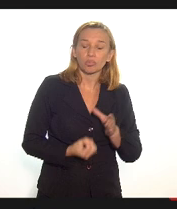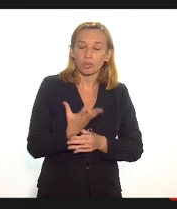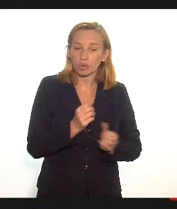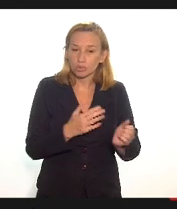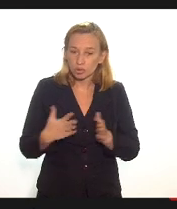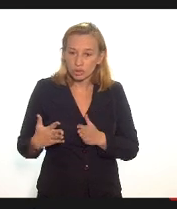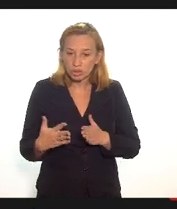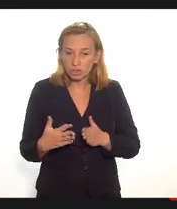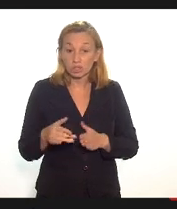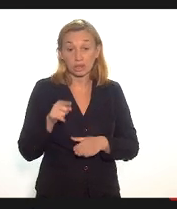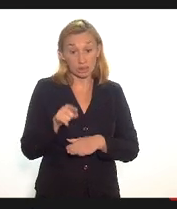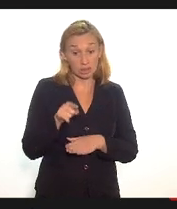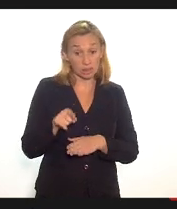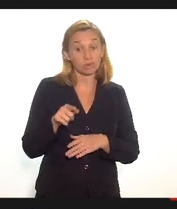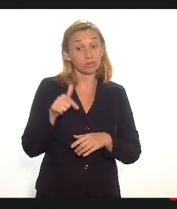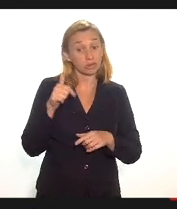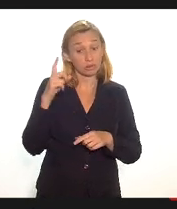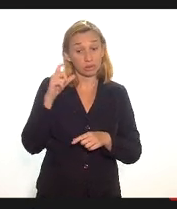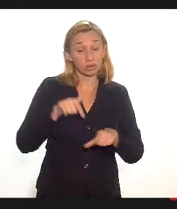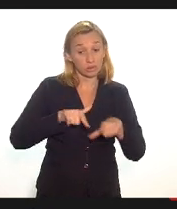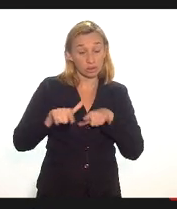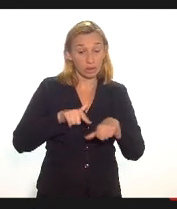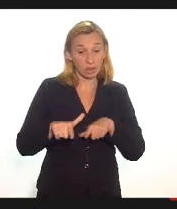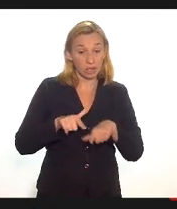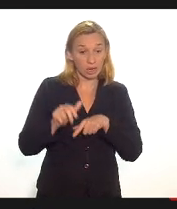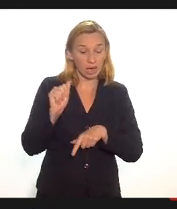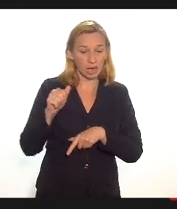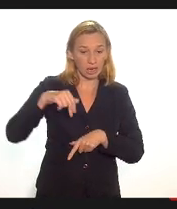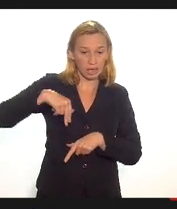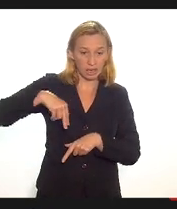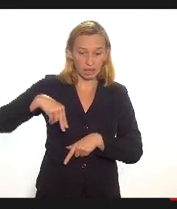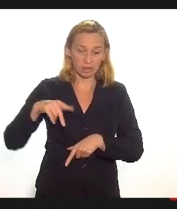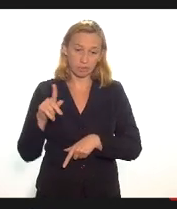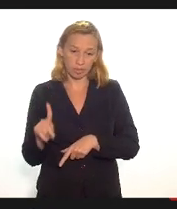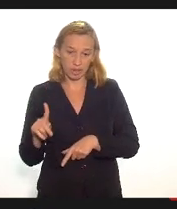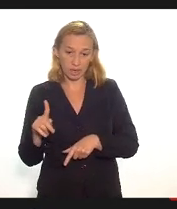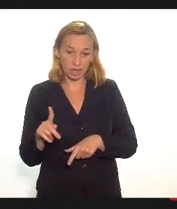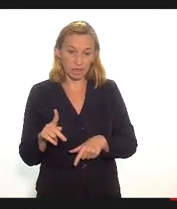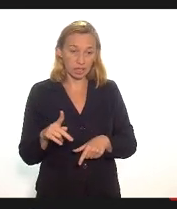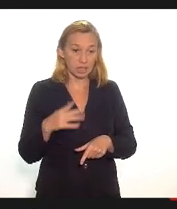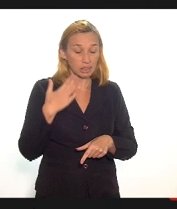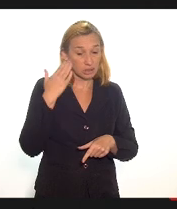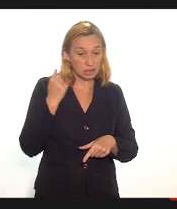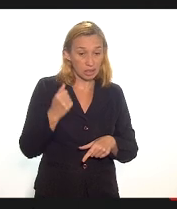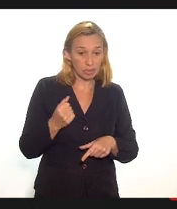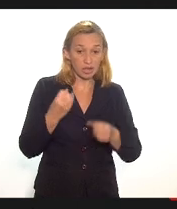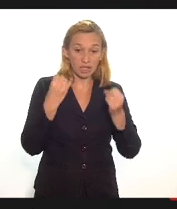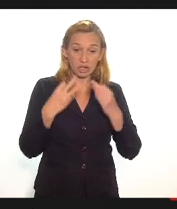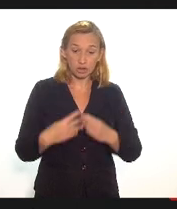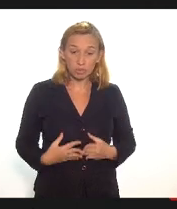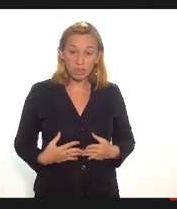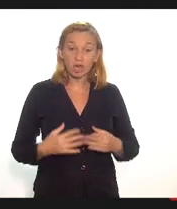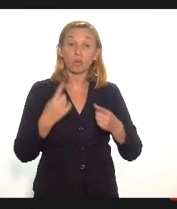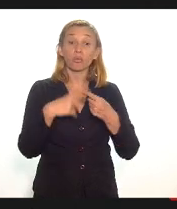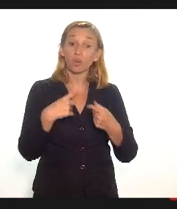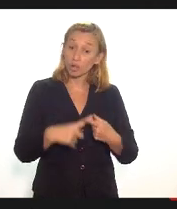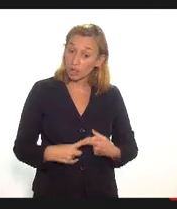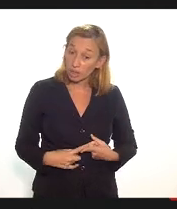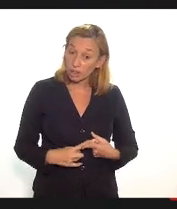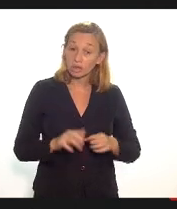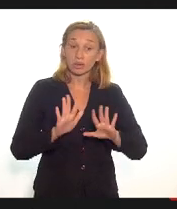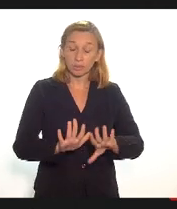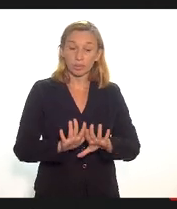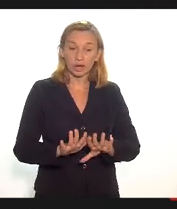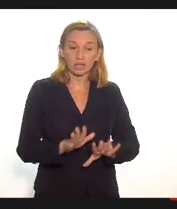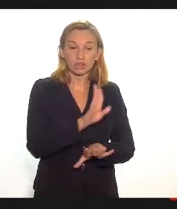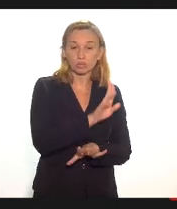e esse, então, vai ser um trabalho da ANP de explicitar, porque isso tem impacto no royalty. Mas, no caso